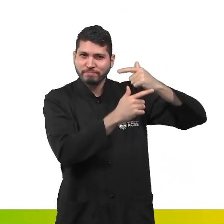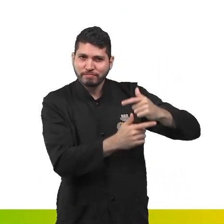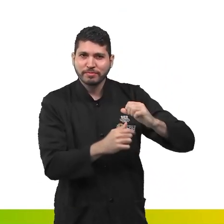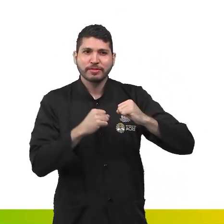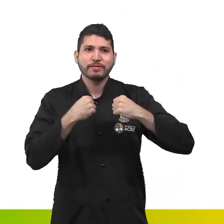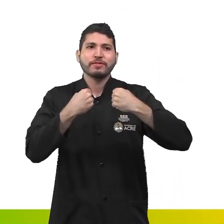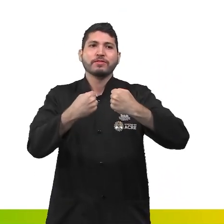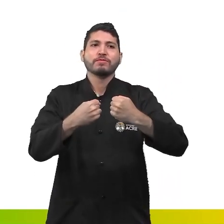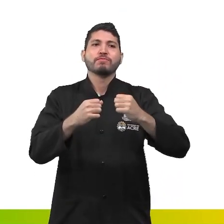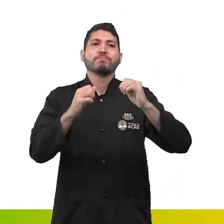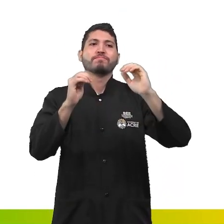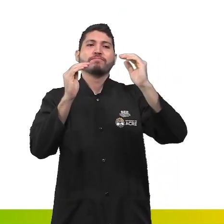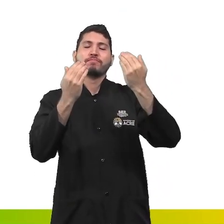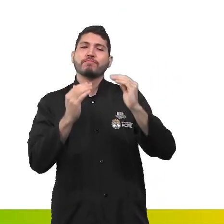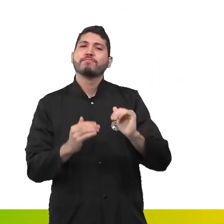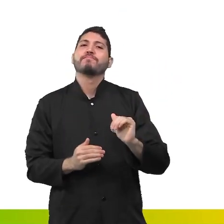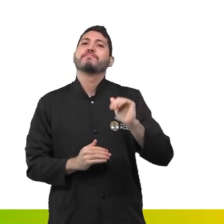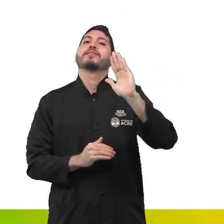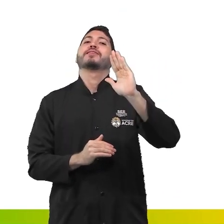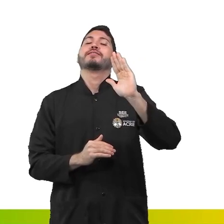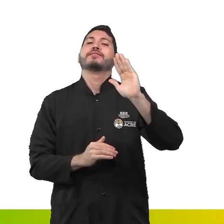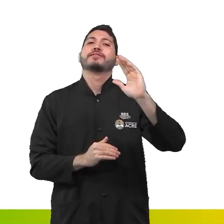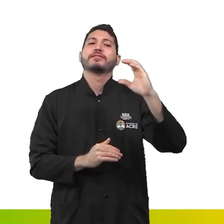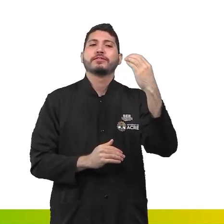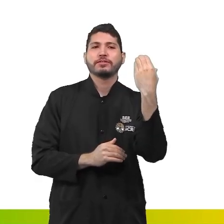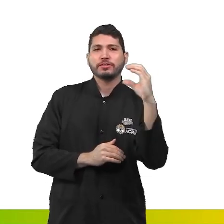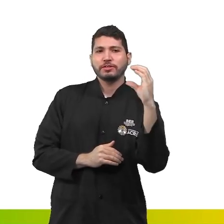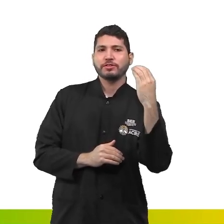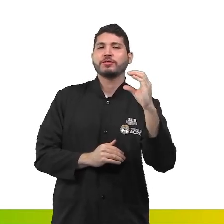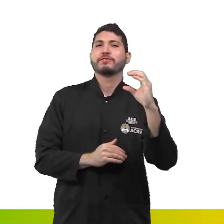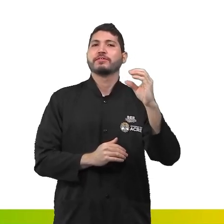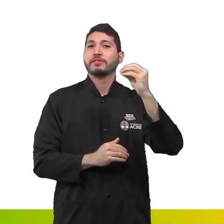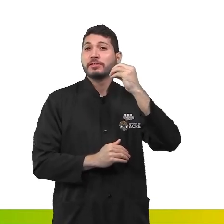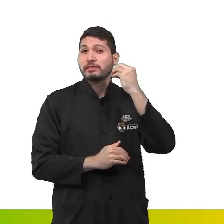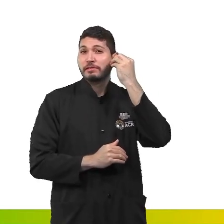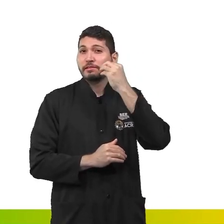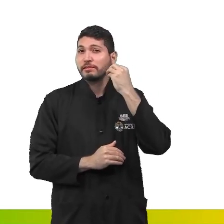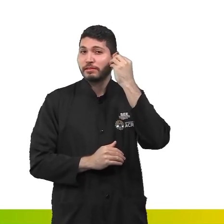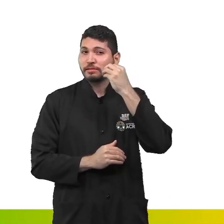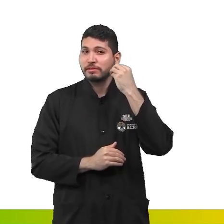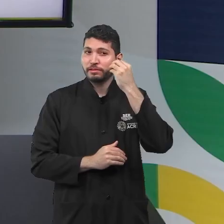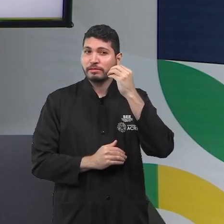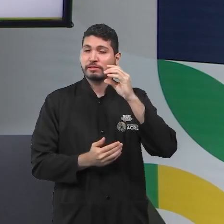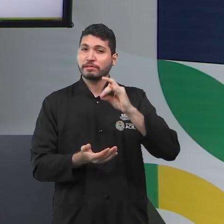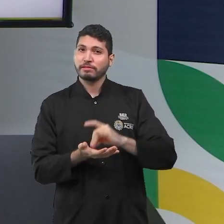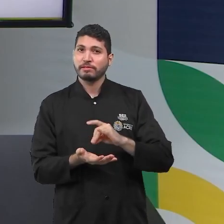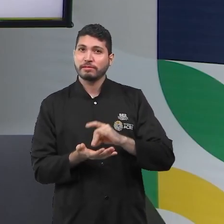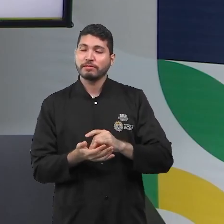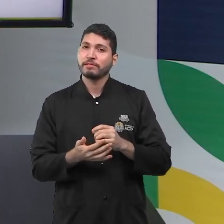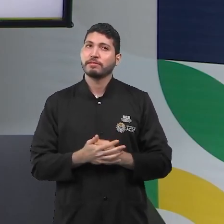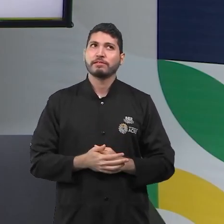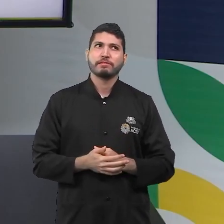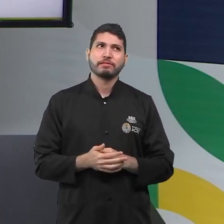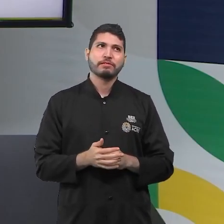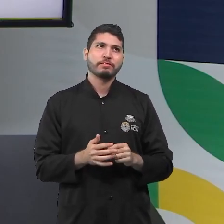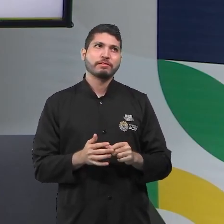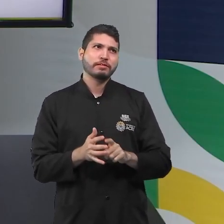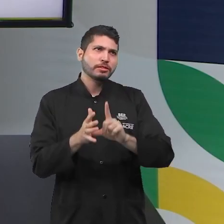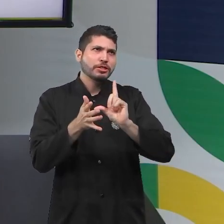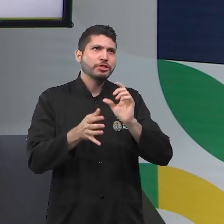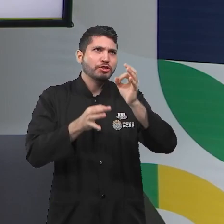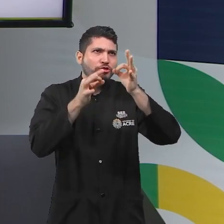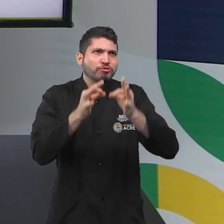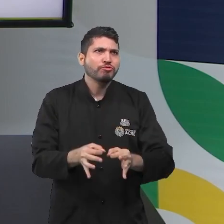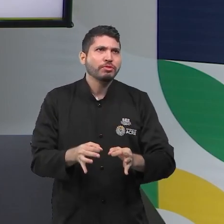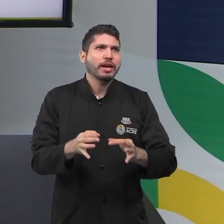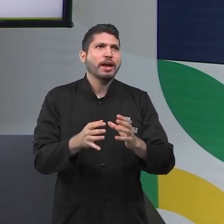mais científica e empírica da realidade. Então, antes de julgar que o europeu estava certo ou errado, que o